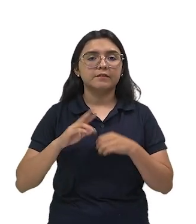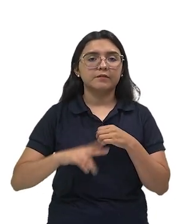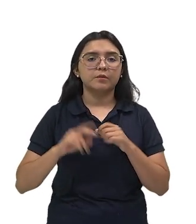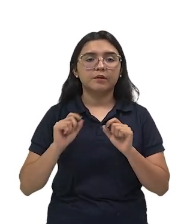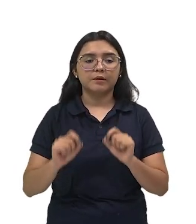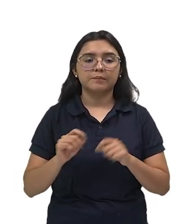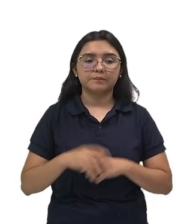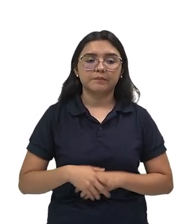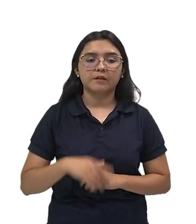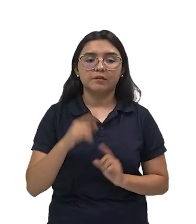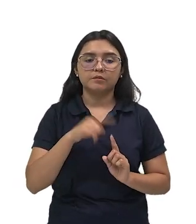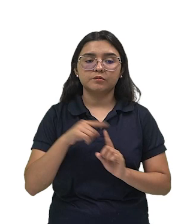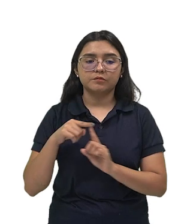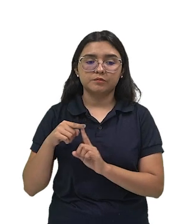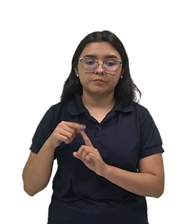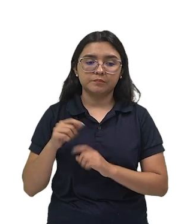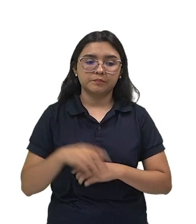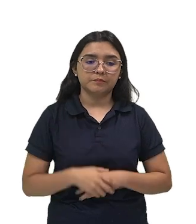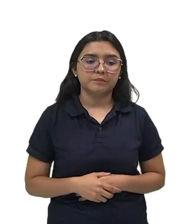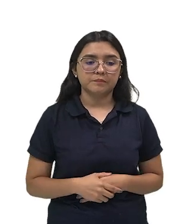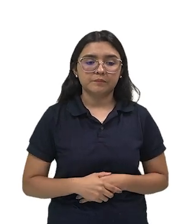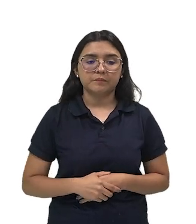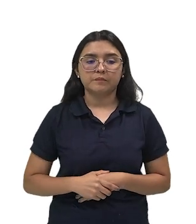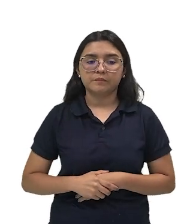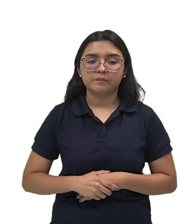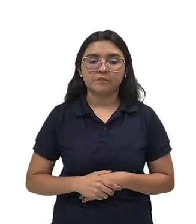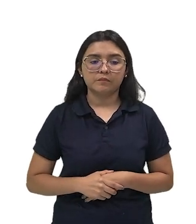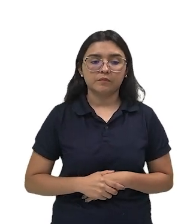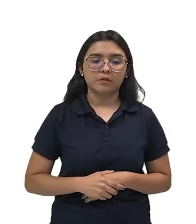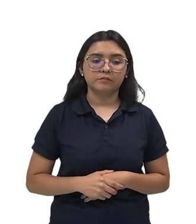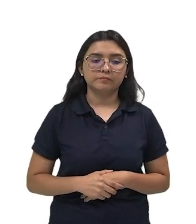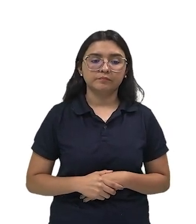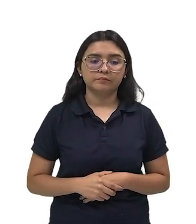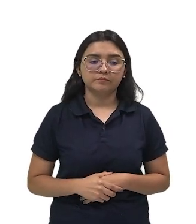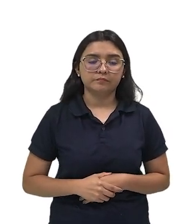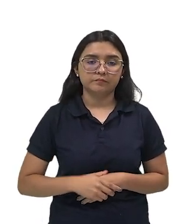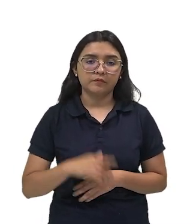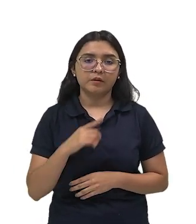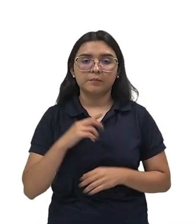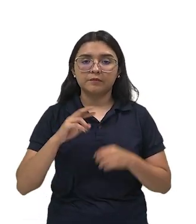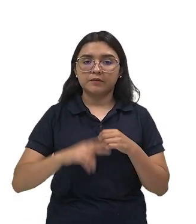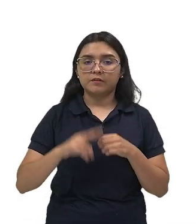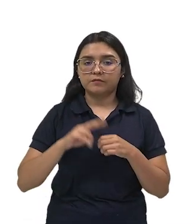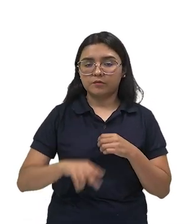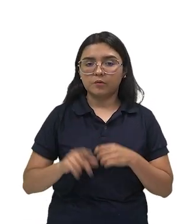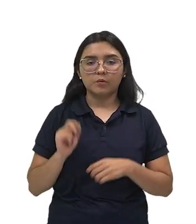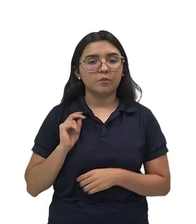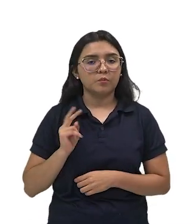Ela é do tipo contínua na pesquisa, olha, variável